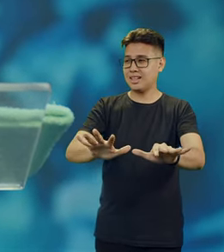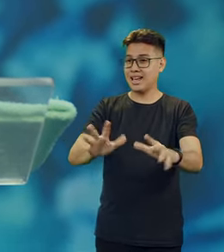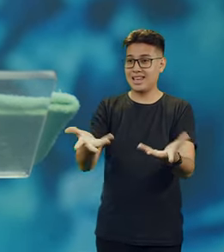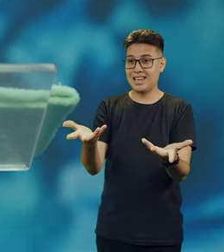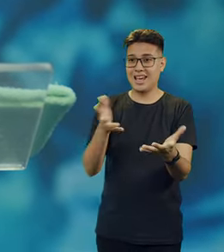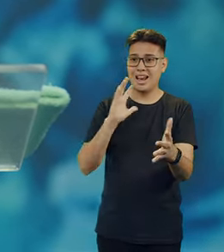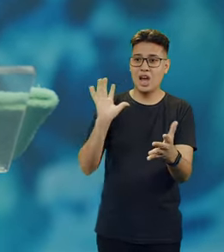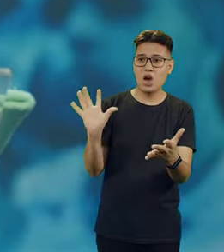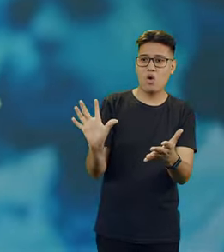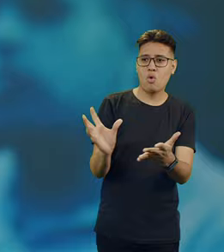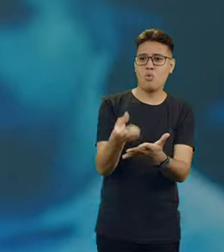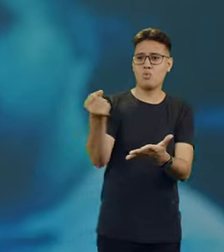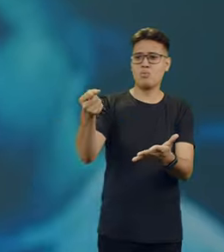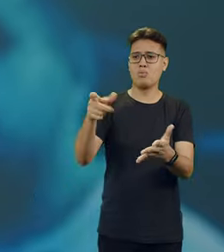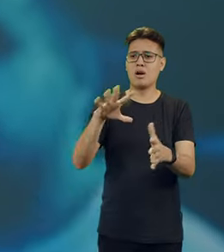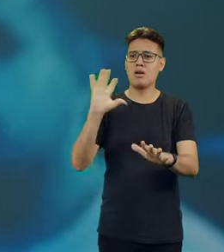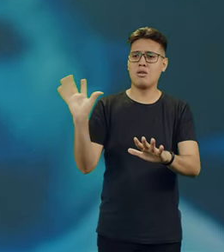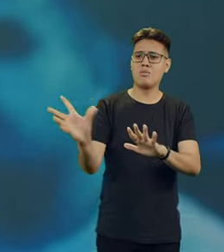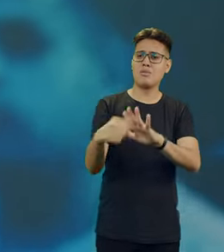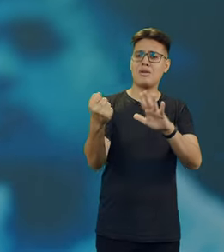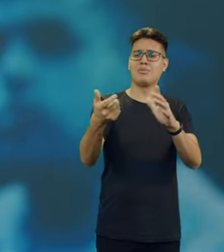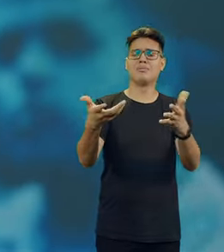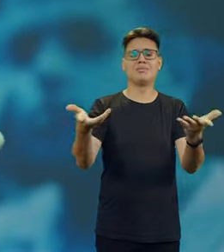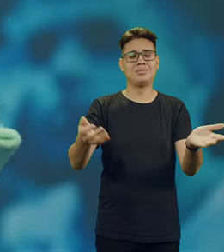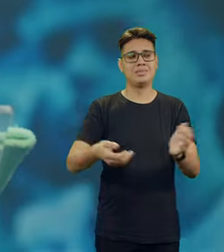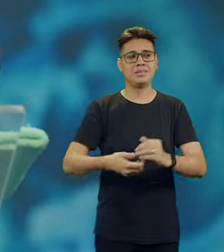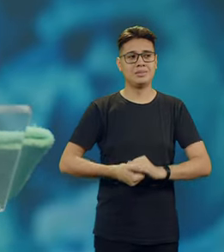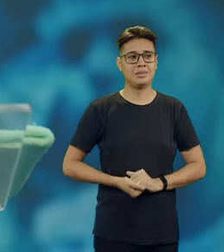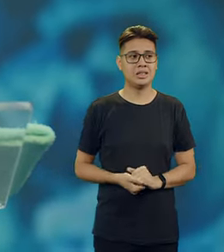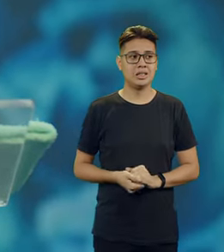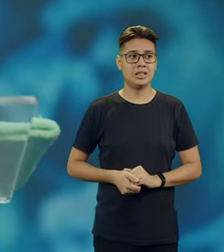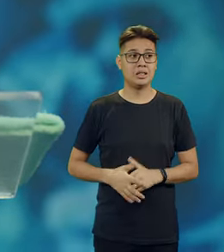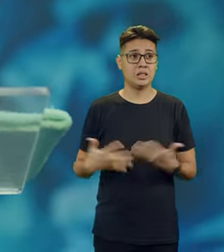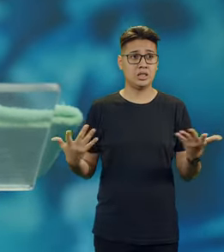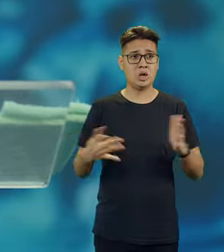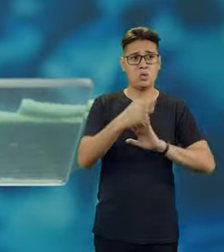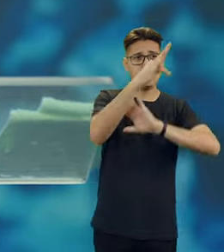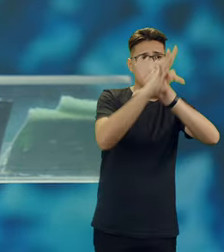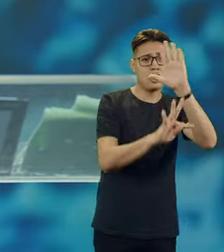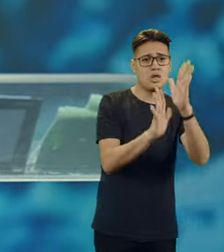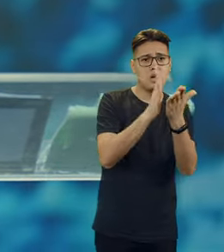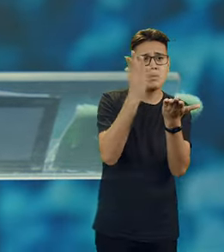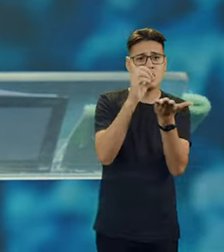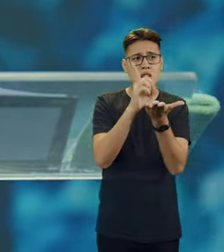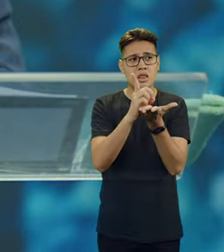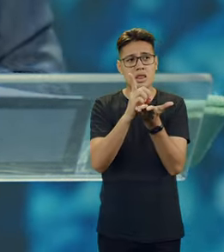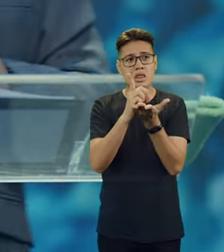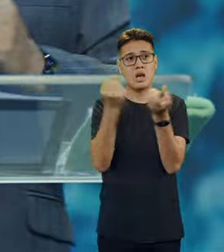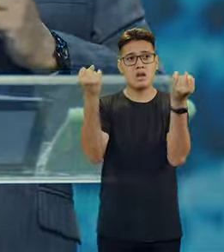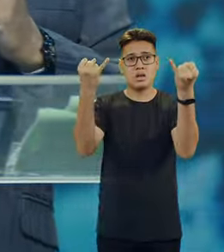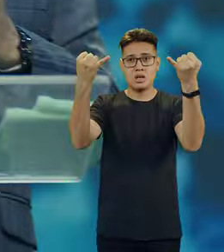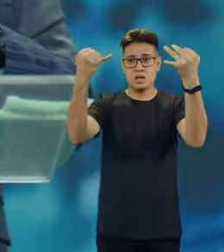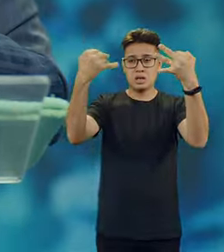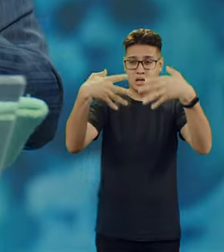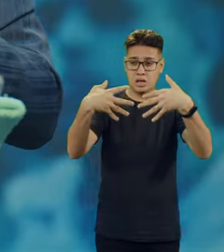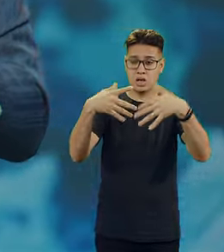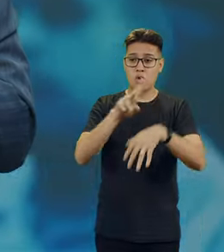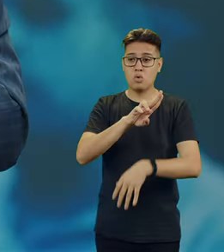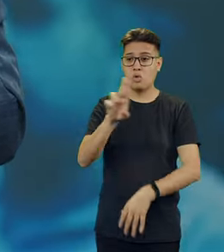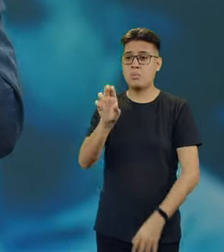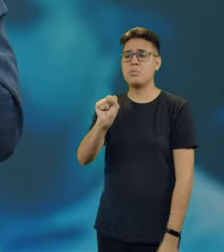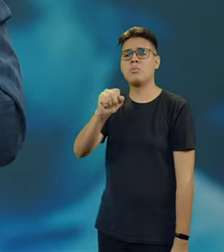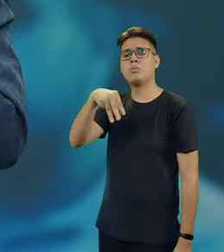texto sagrado diz que Sama, esse outro valente de Davi, defendeu o campo